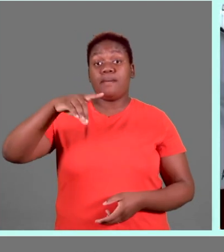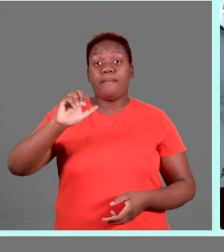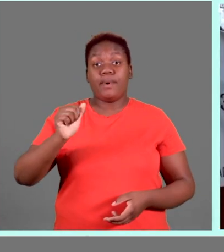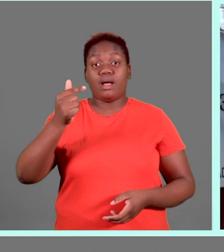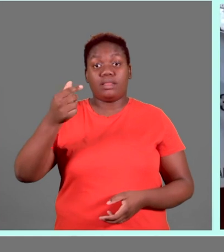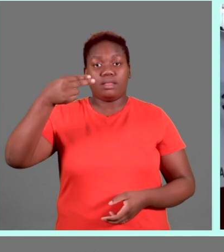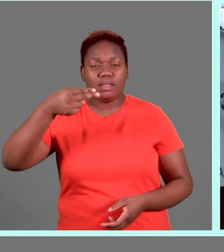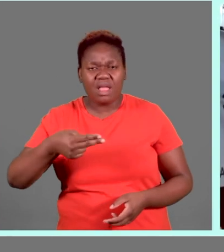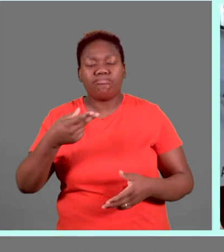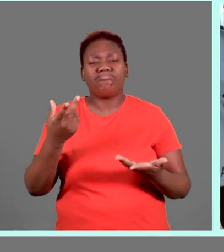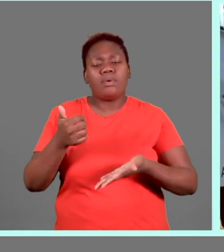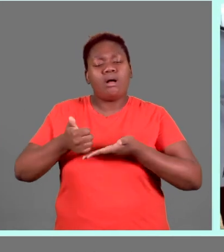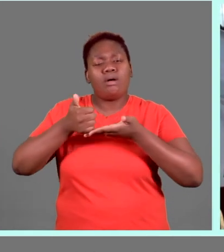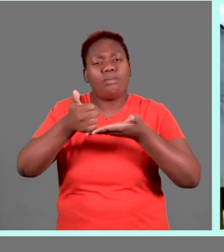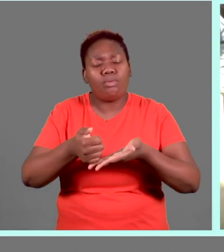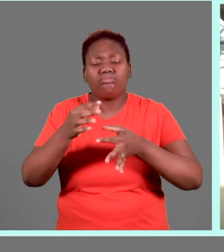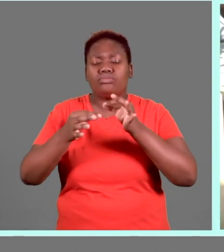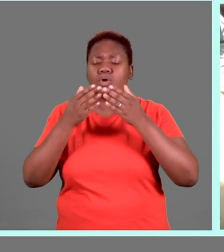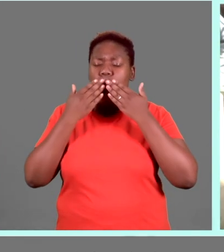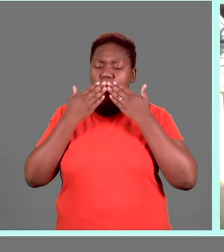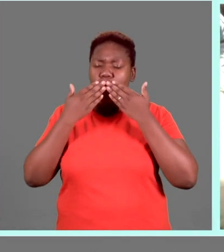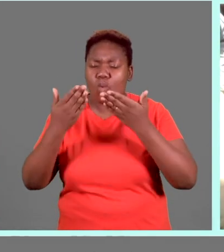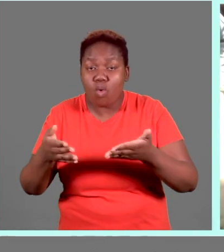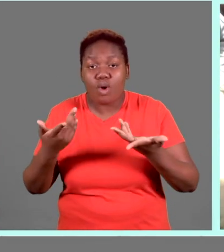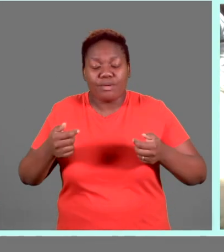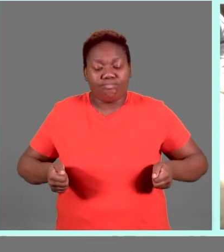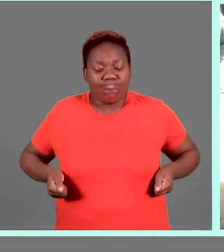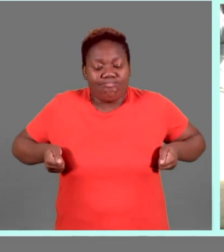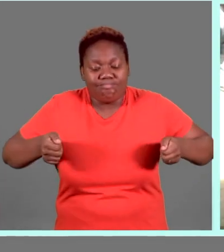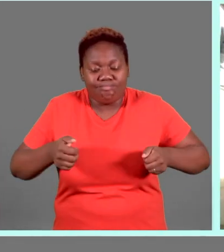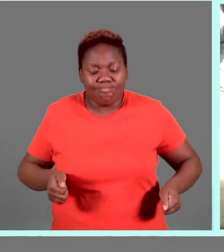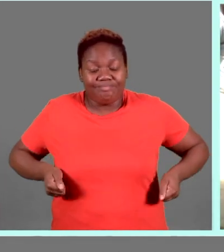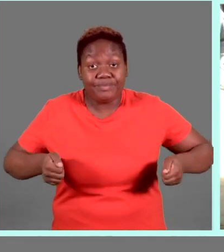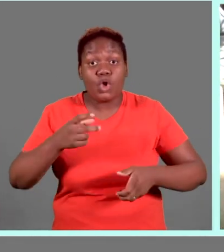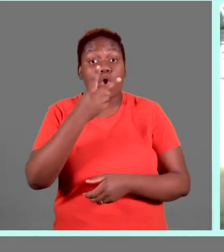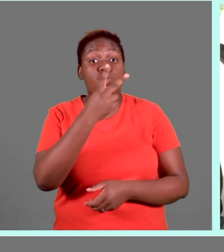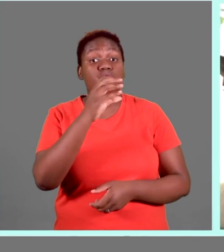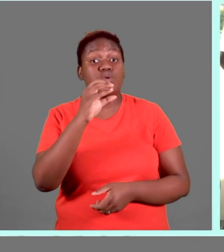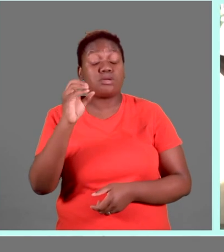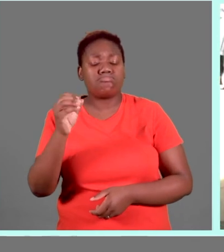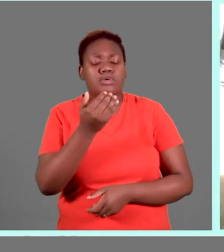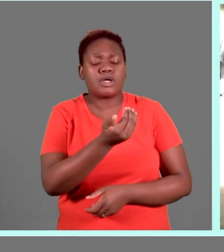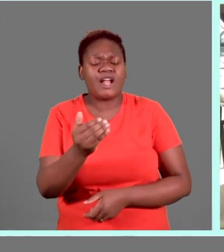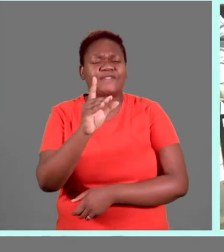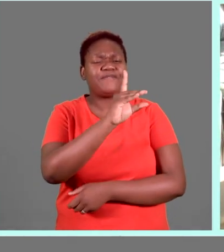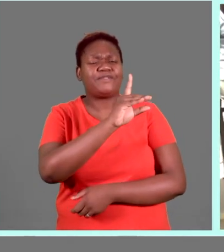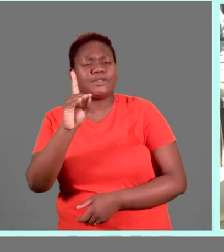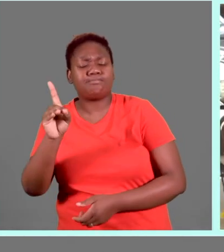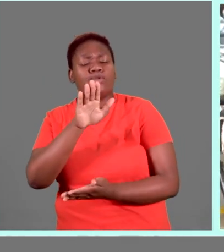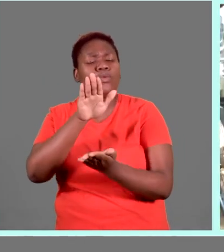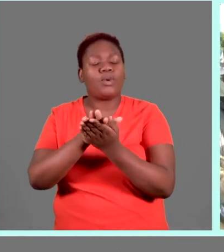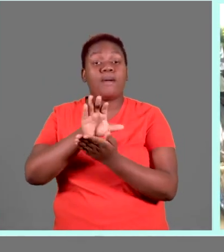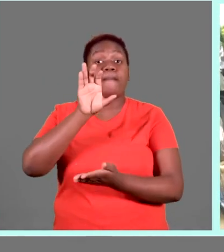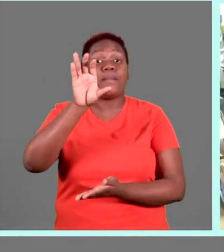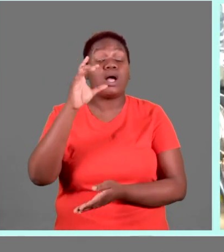Além do folheto, a ADEMO, com o apoio da PATH, também oferece fisioterapia a cerca de 200 crianças